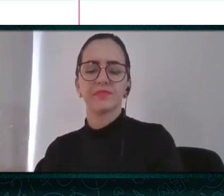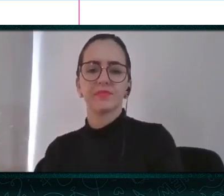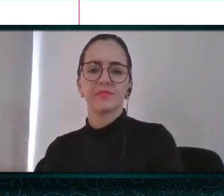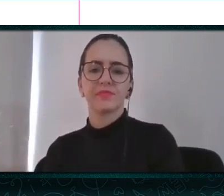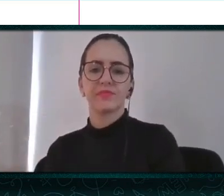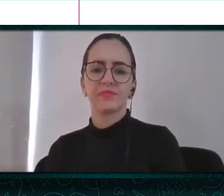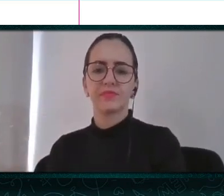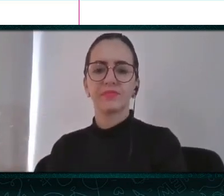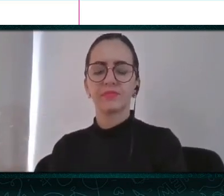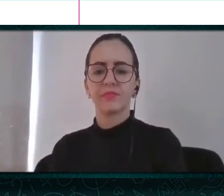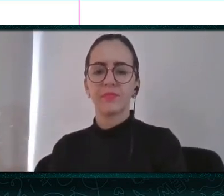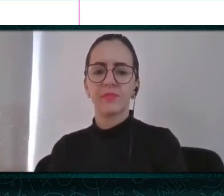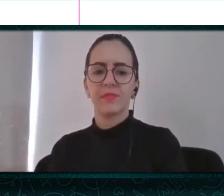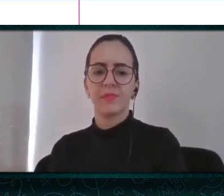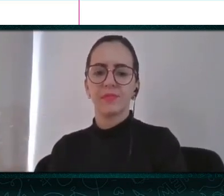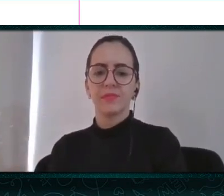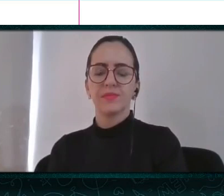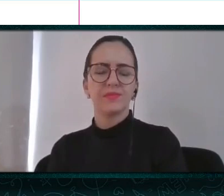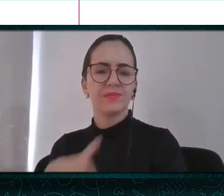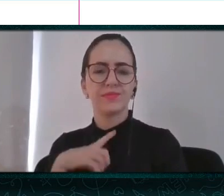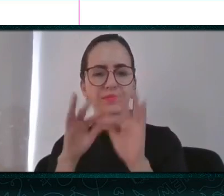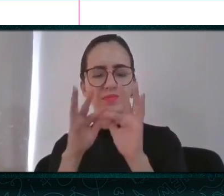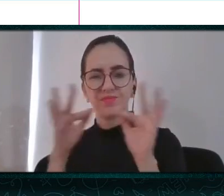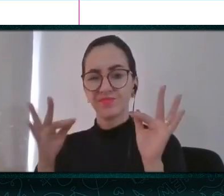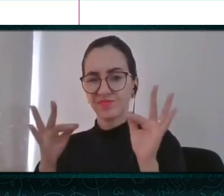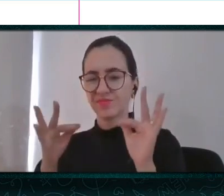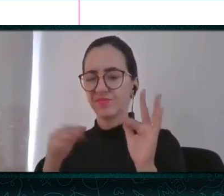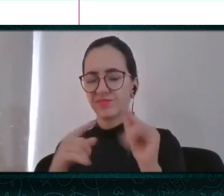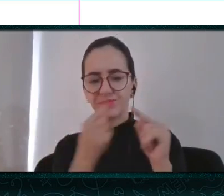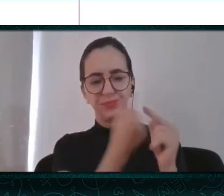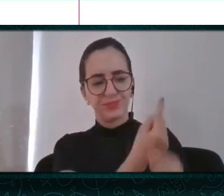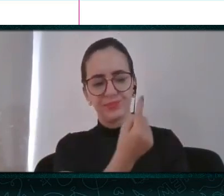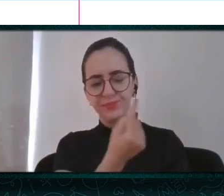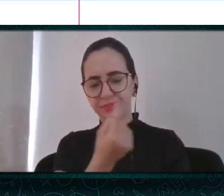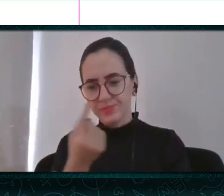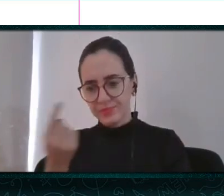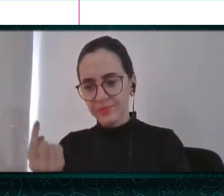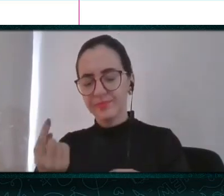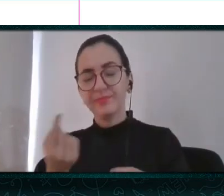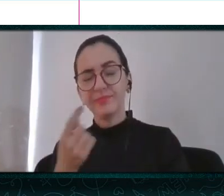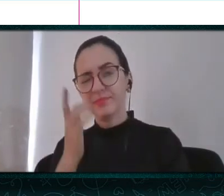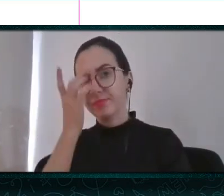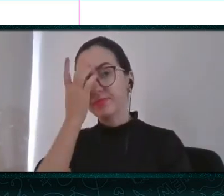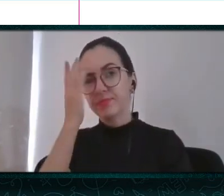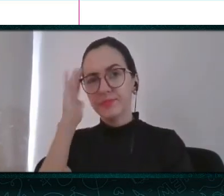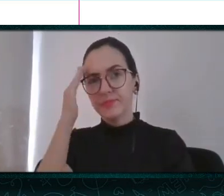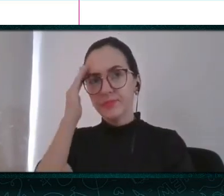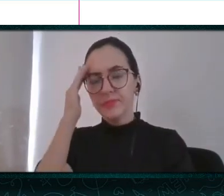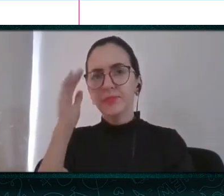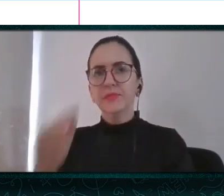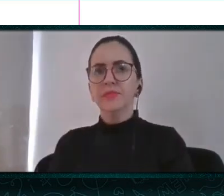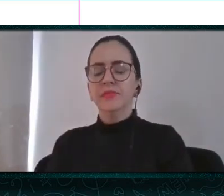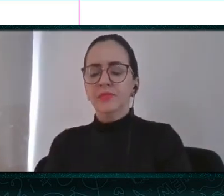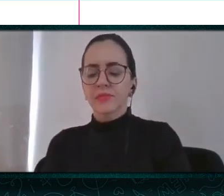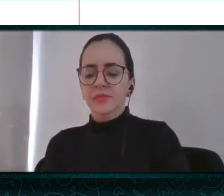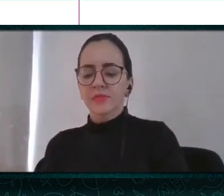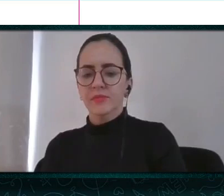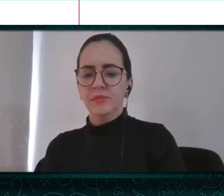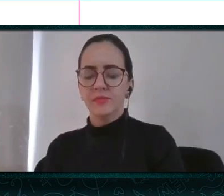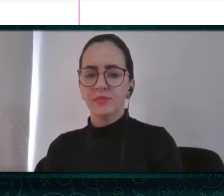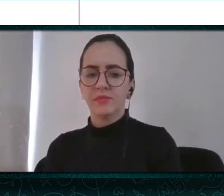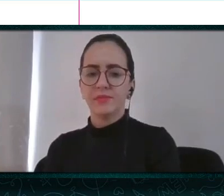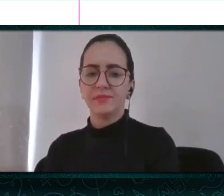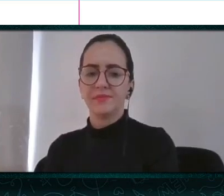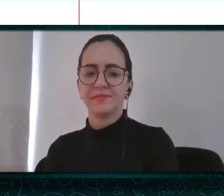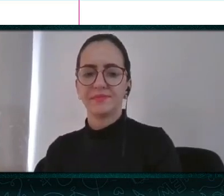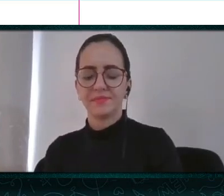está pegando a questão mais simples possível, com as informações mais tranquilas para a gente poder realizar nossa primeira ação com ela.